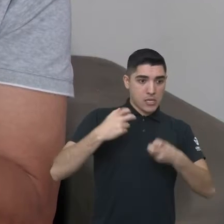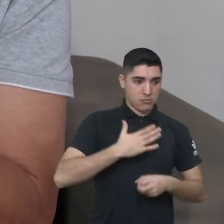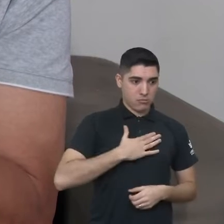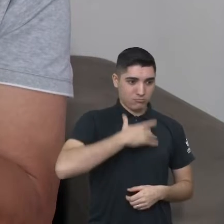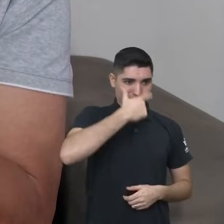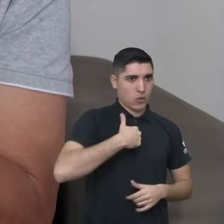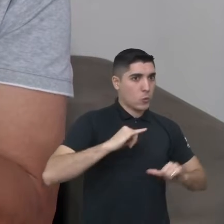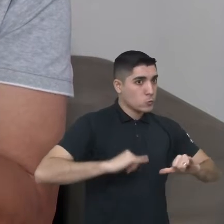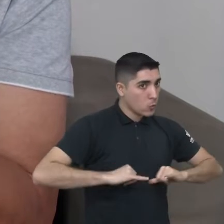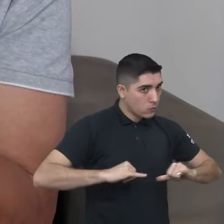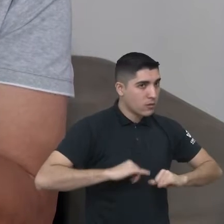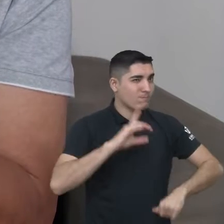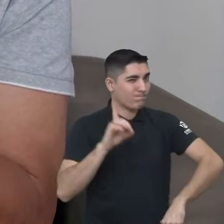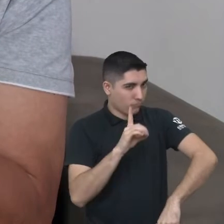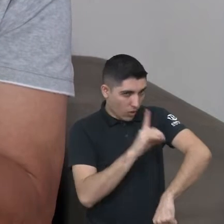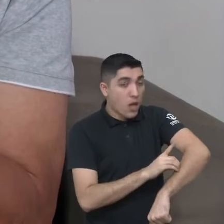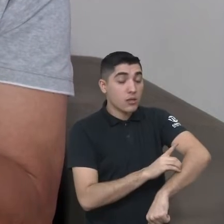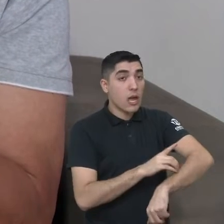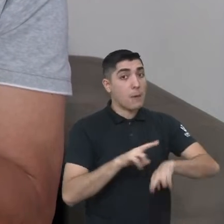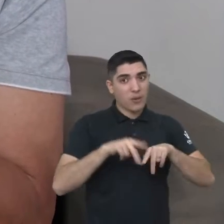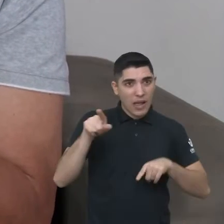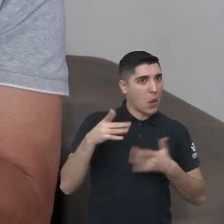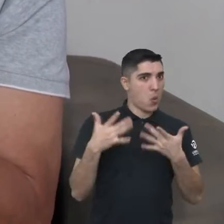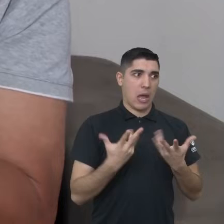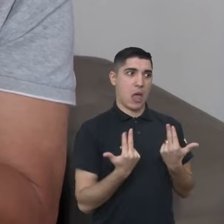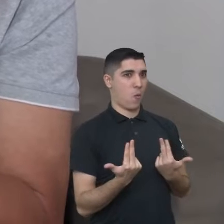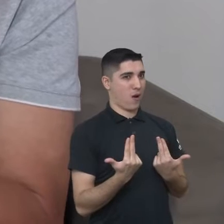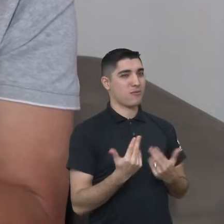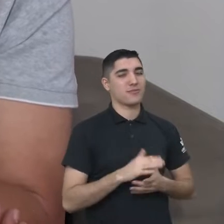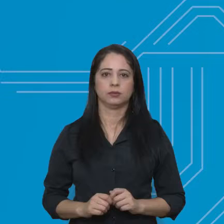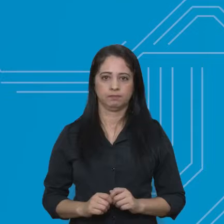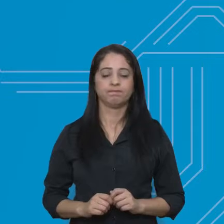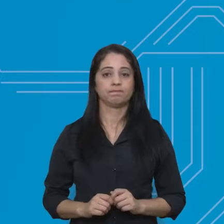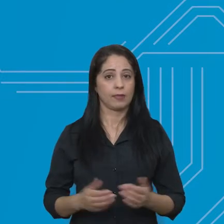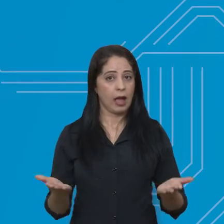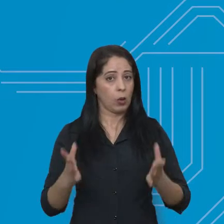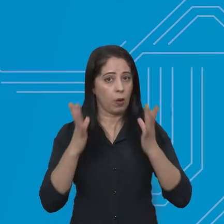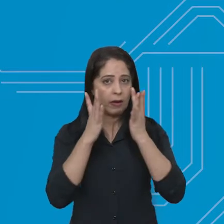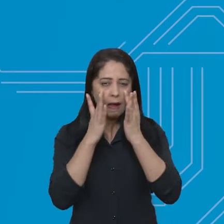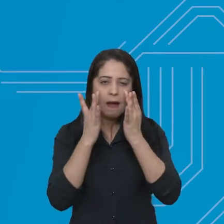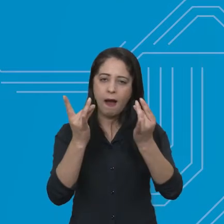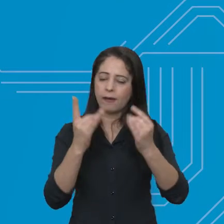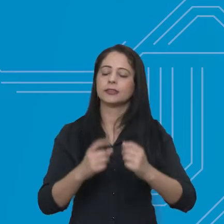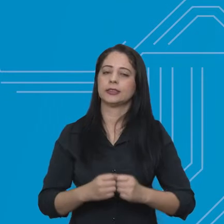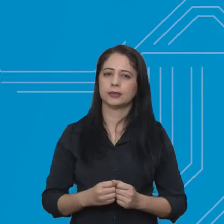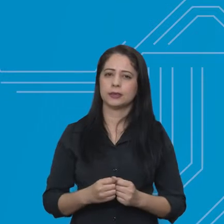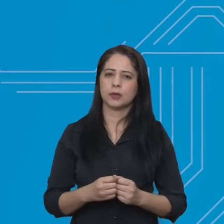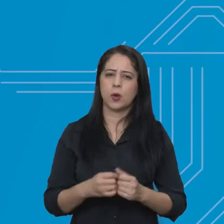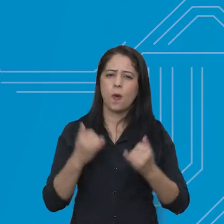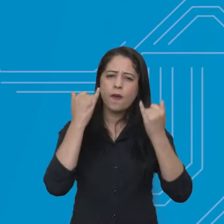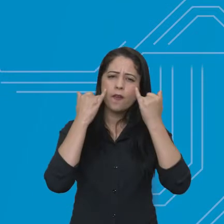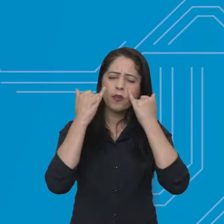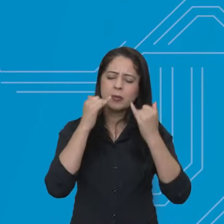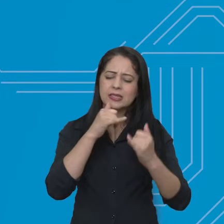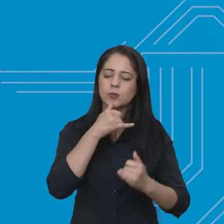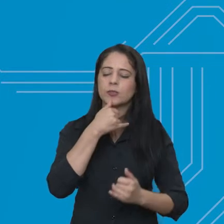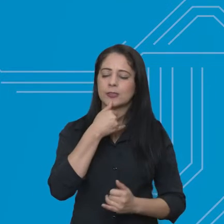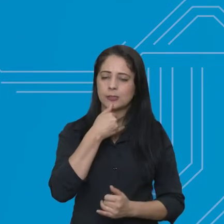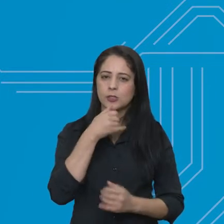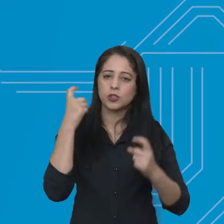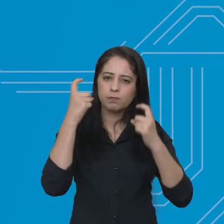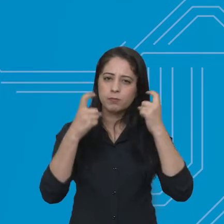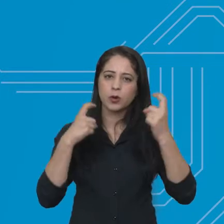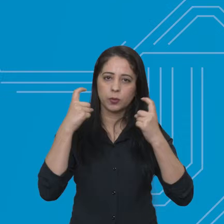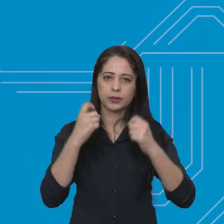como é que foi a situação e eu acredito que eles não querem passar por isso também não, né? E eu chamo sua atenção agora para uma notícia triste